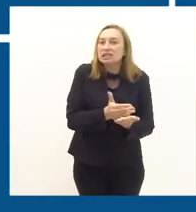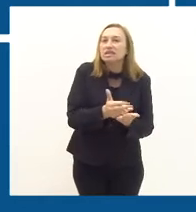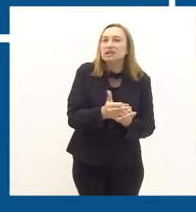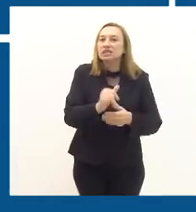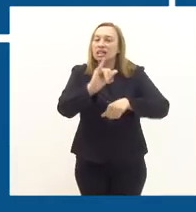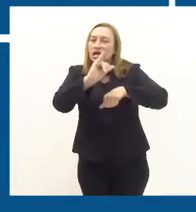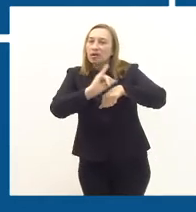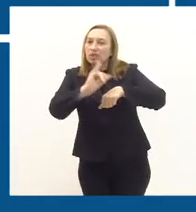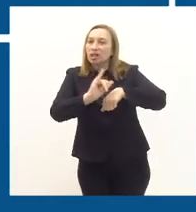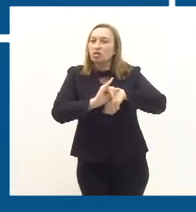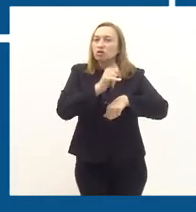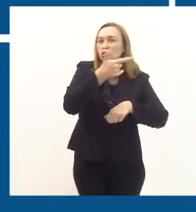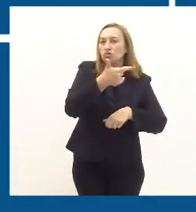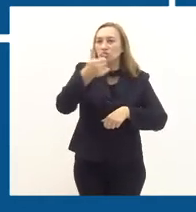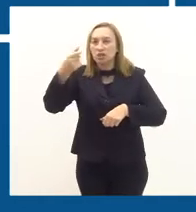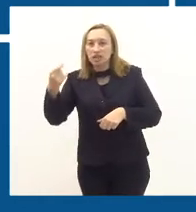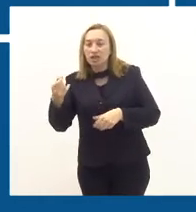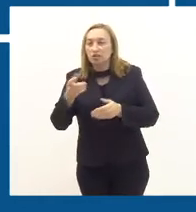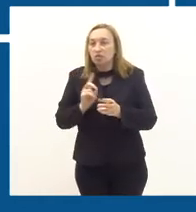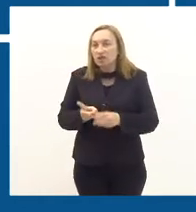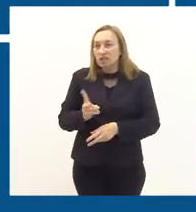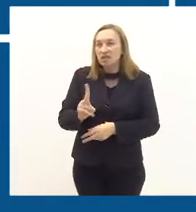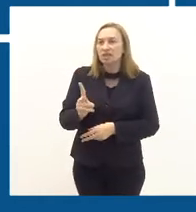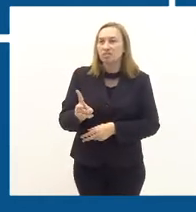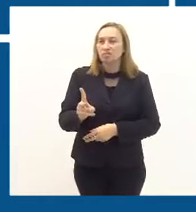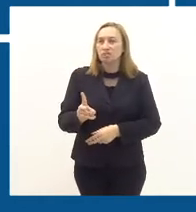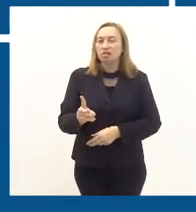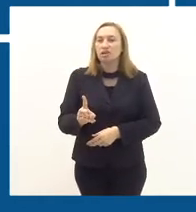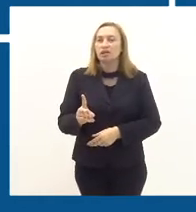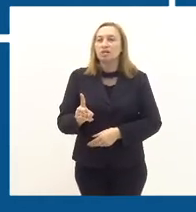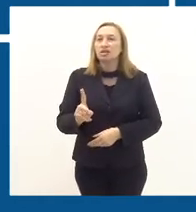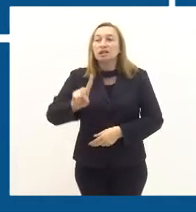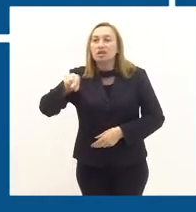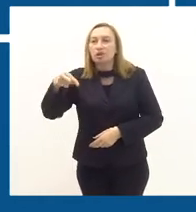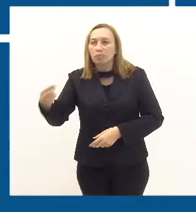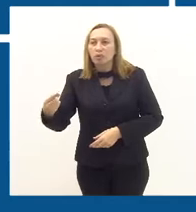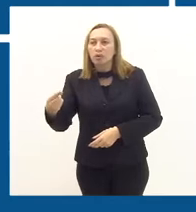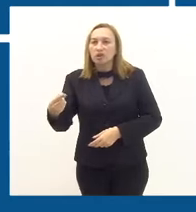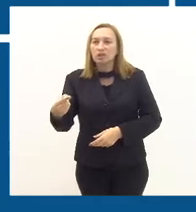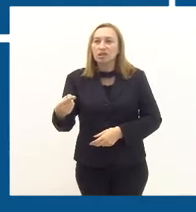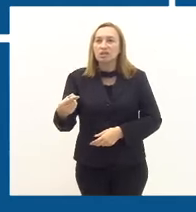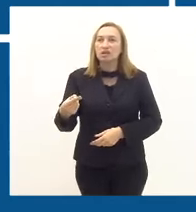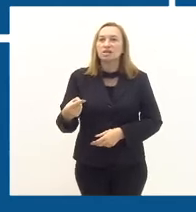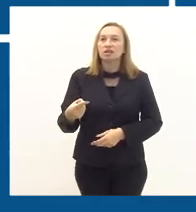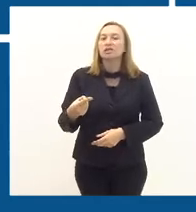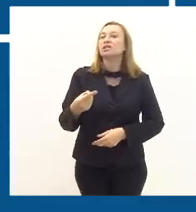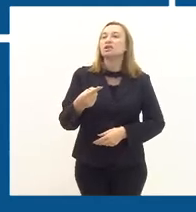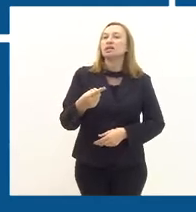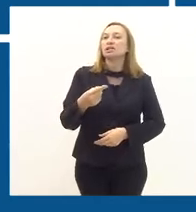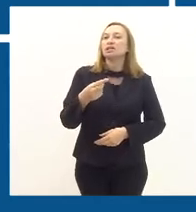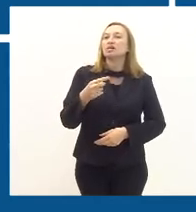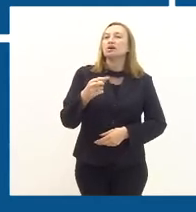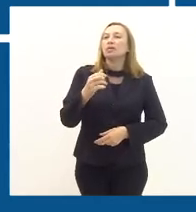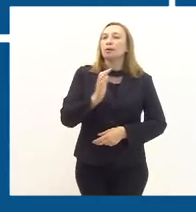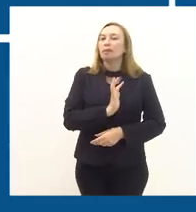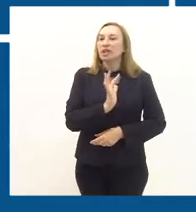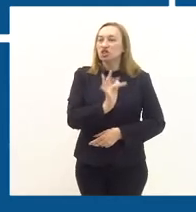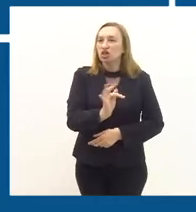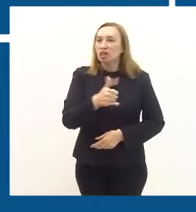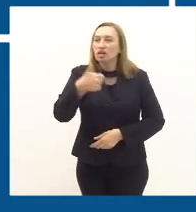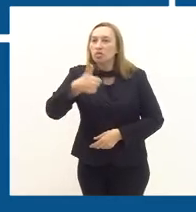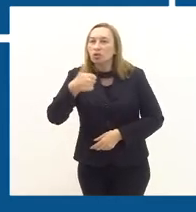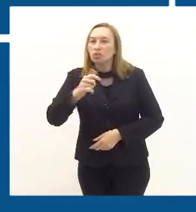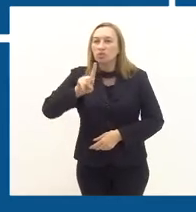capital 2010 e depois vai seguindo. Depois ali vem Serrana 1, Silva Furtado, Baixada 1,